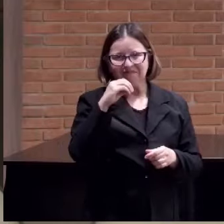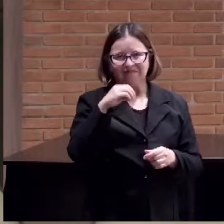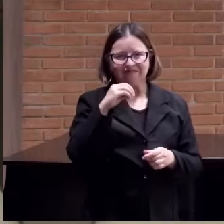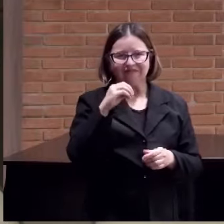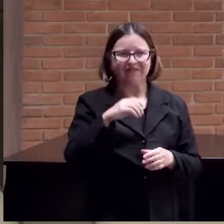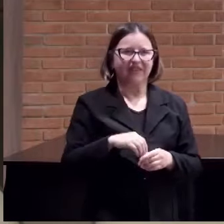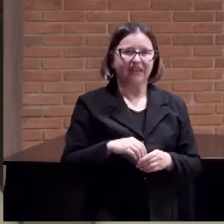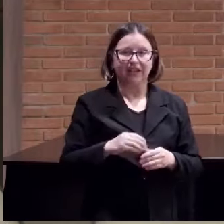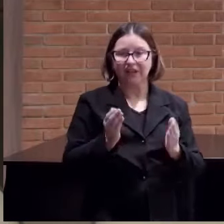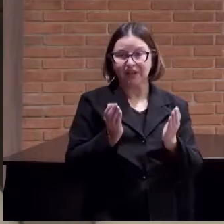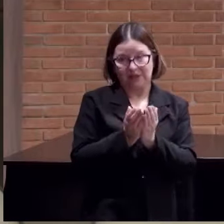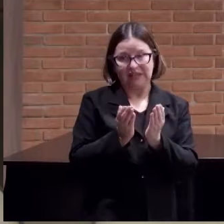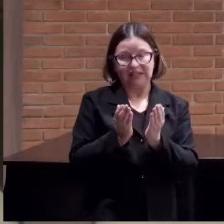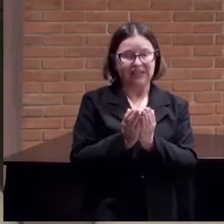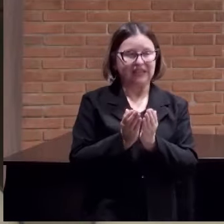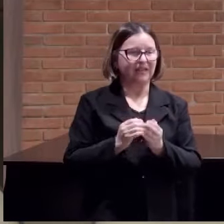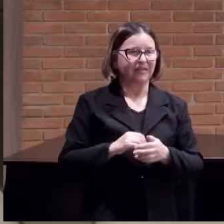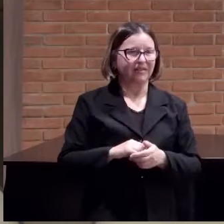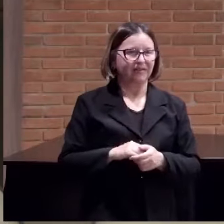dos crentes.